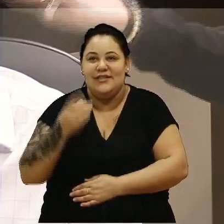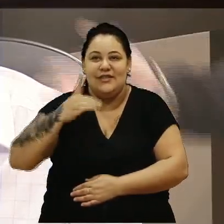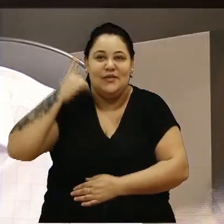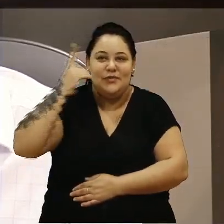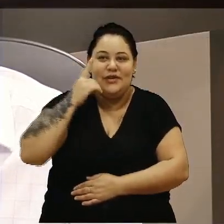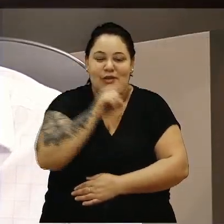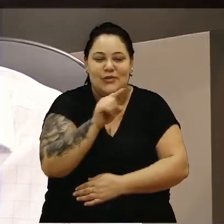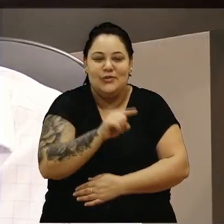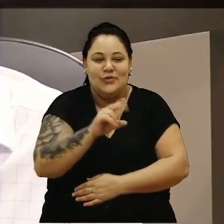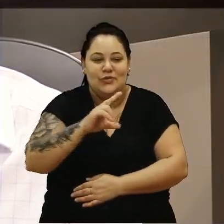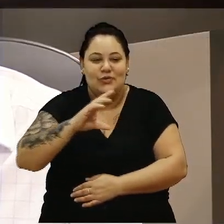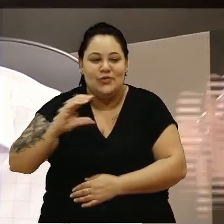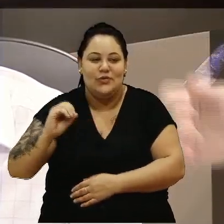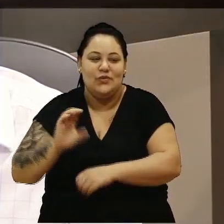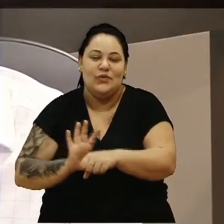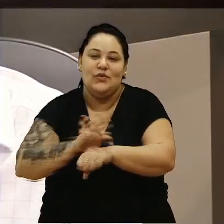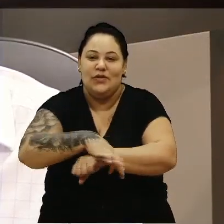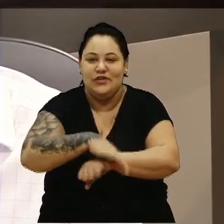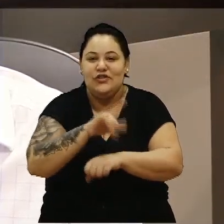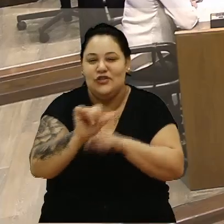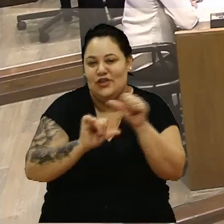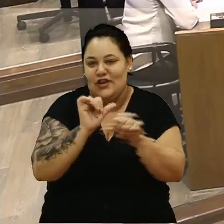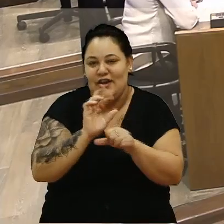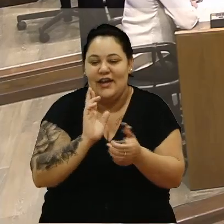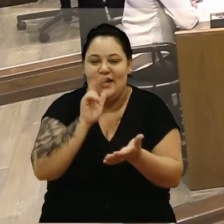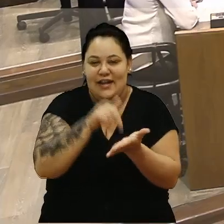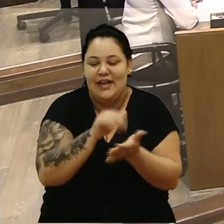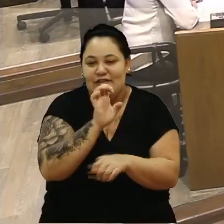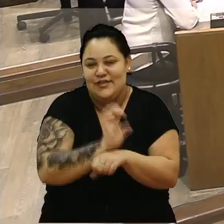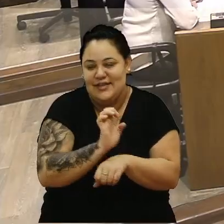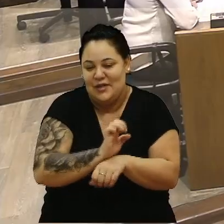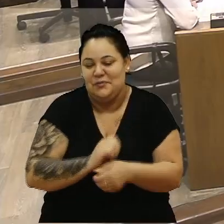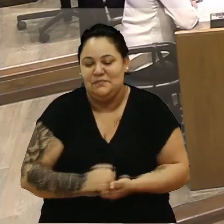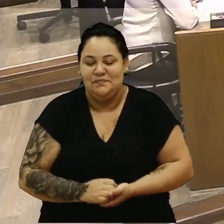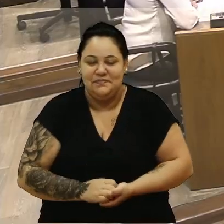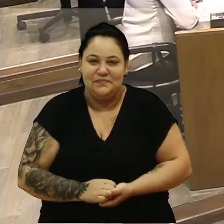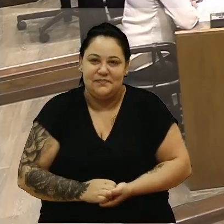gente muda a realidade do nosso Estado. Muito obrigado. Vereador